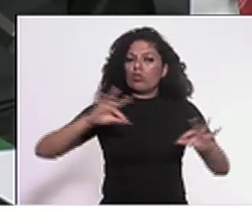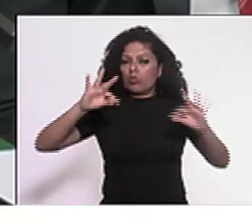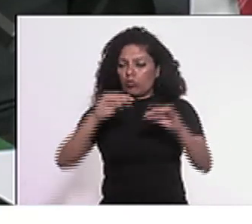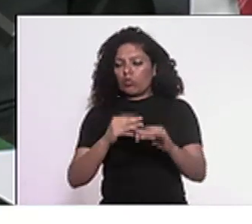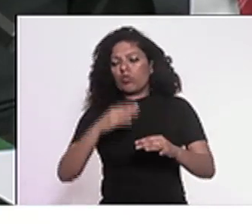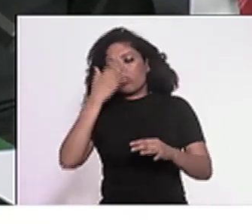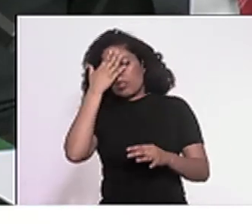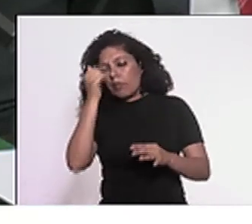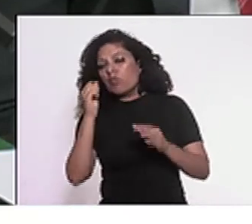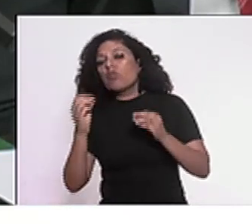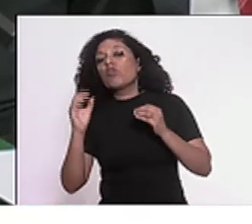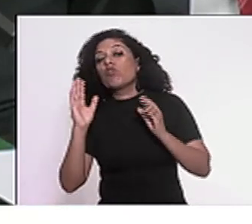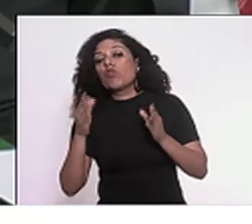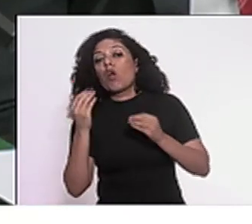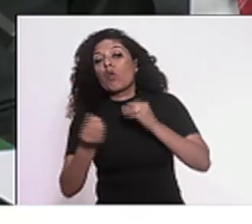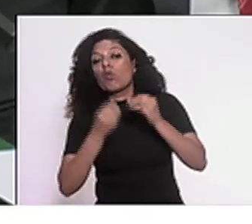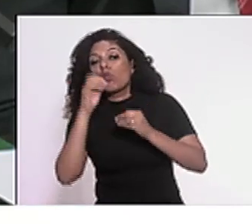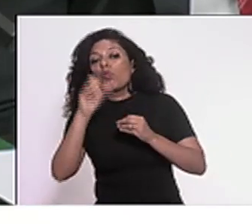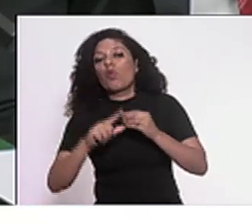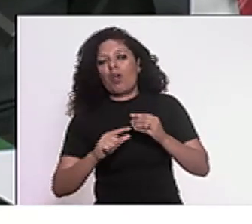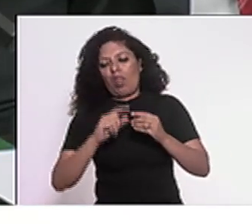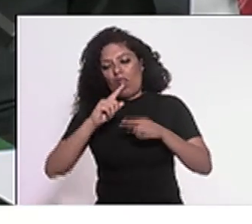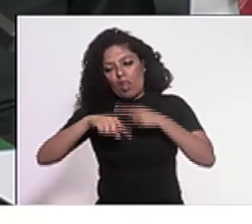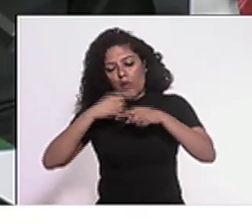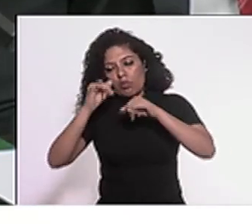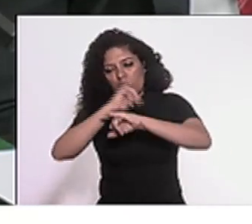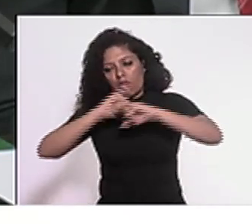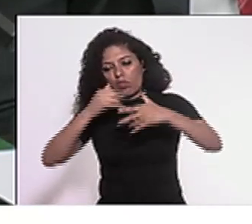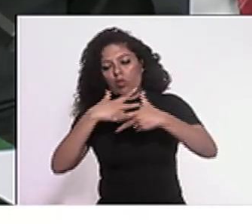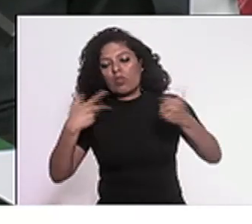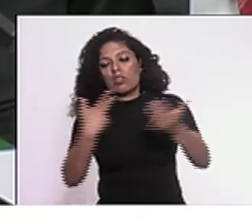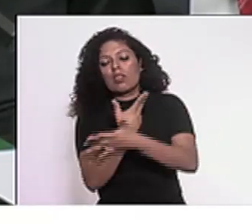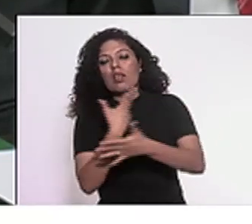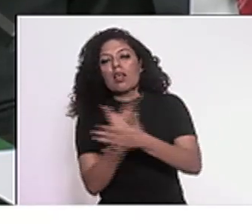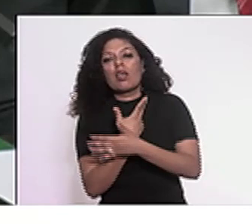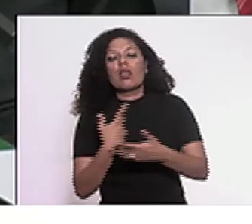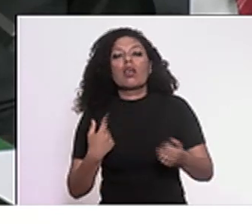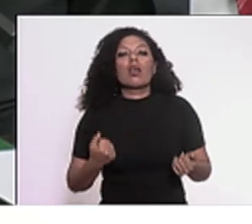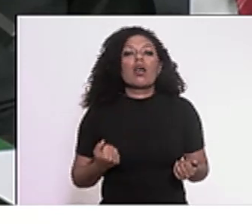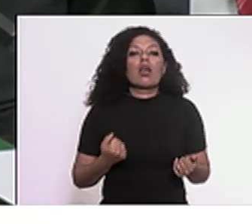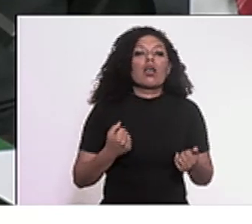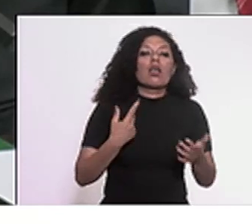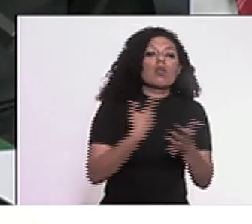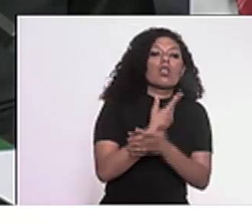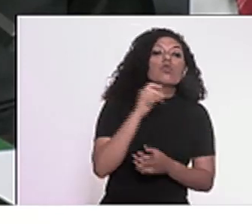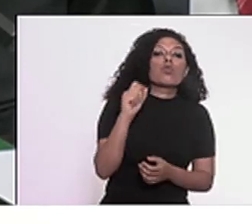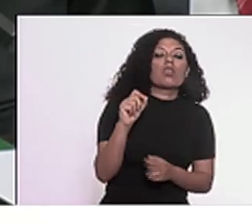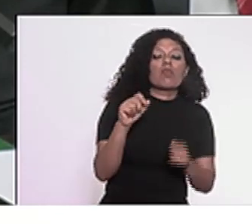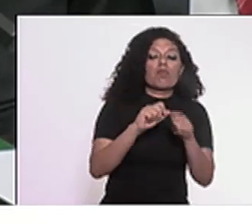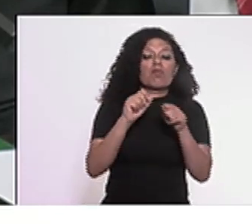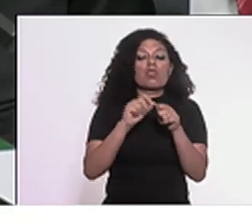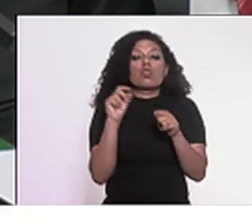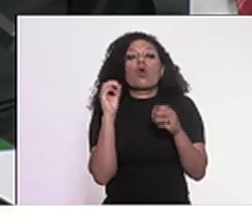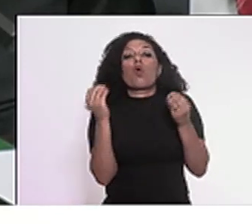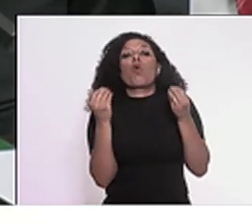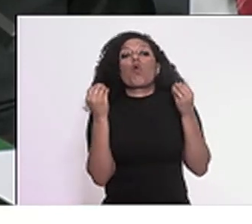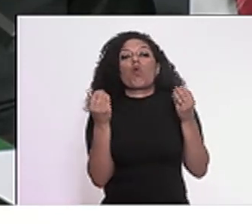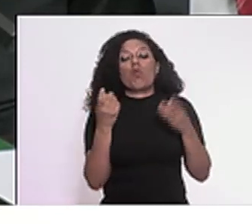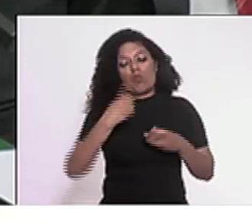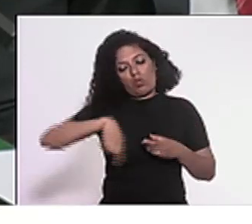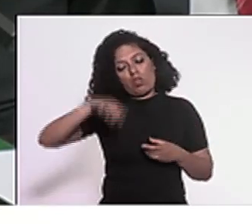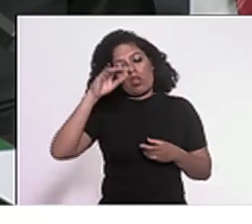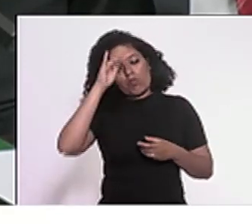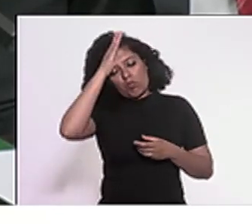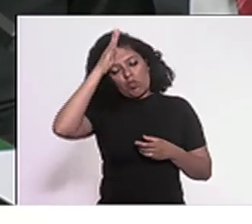pós-denúncia, né, que pode pautar, né, algumas boas práticas dentro desse projeto,